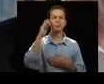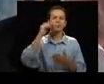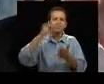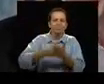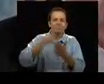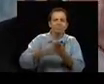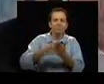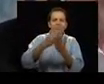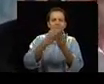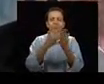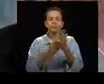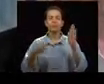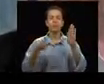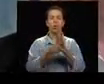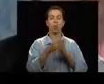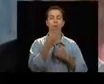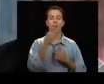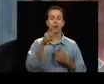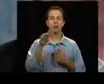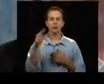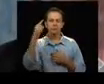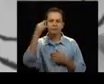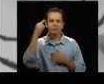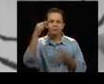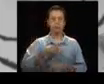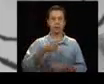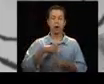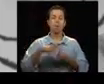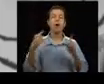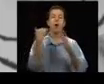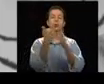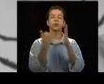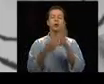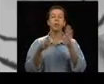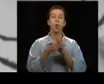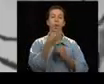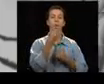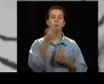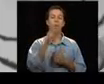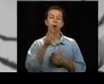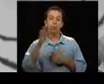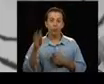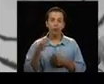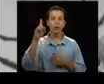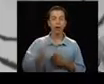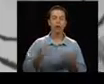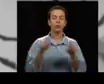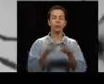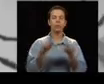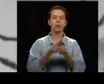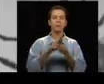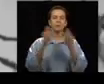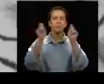provas do rigor do Paulo Freire com relação ao pensamento. Eu considero a obra de Paulo Freire, e ele também